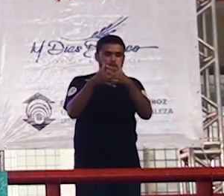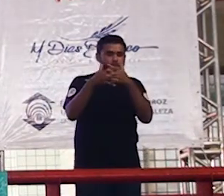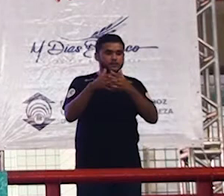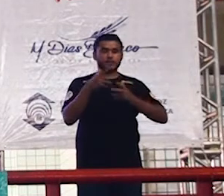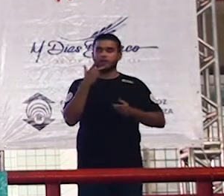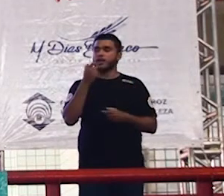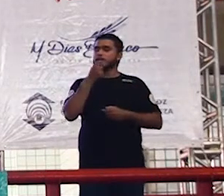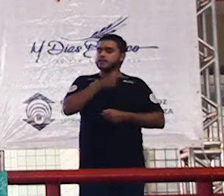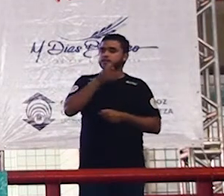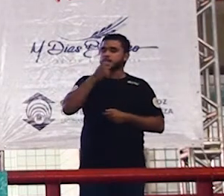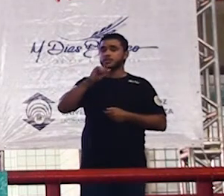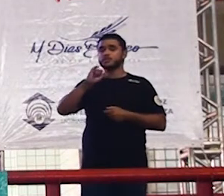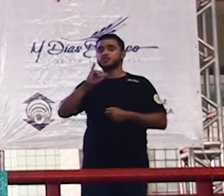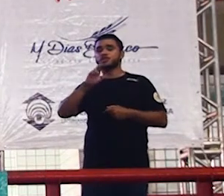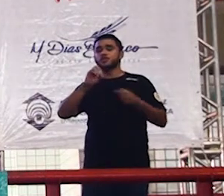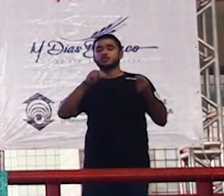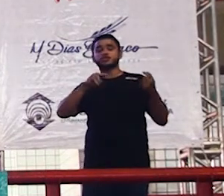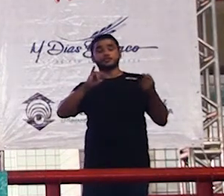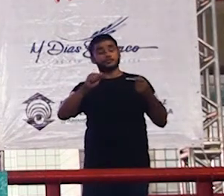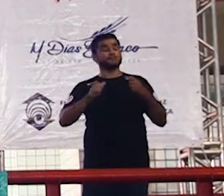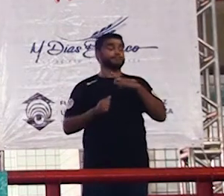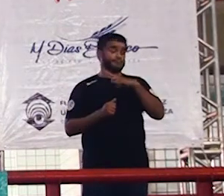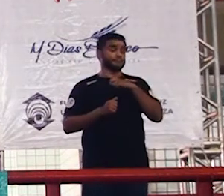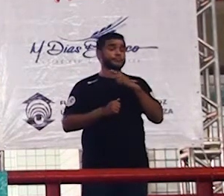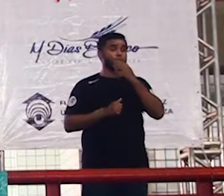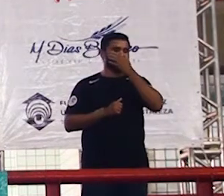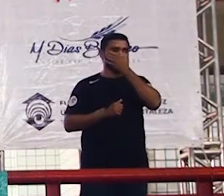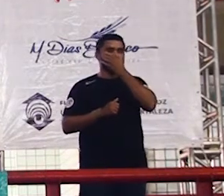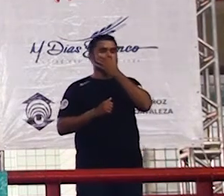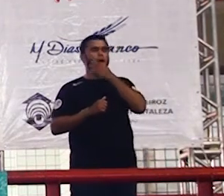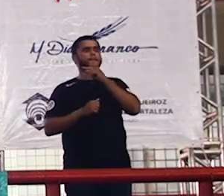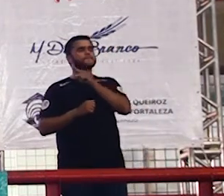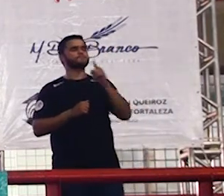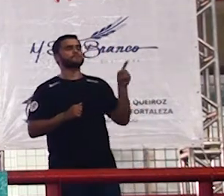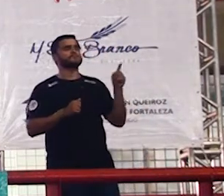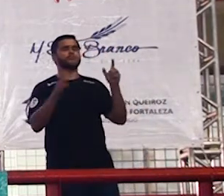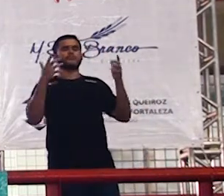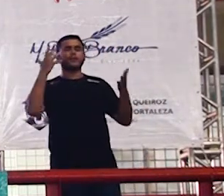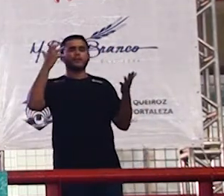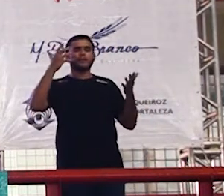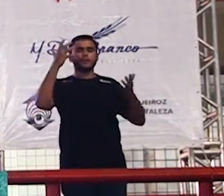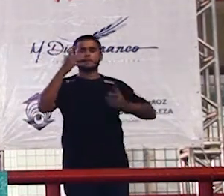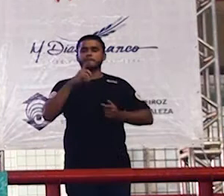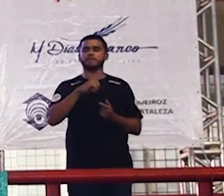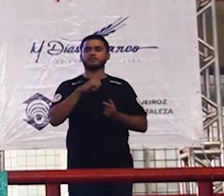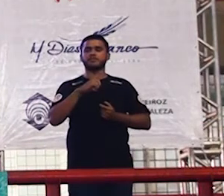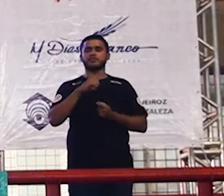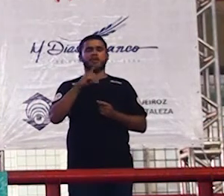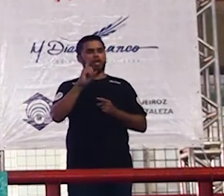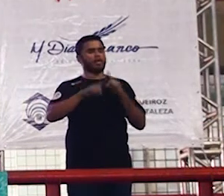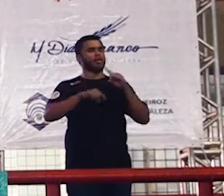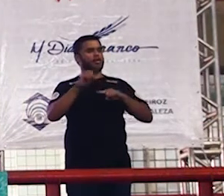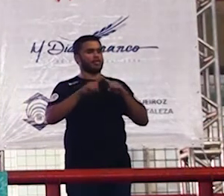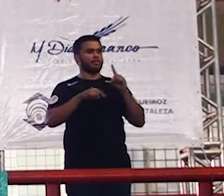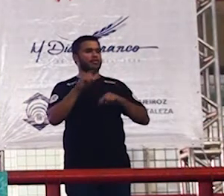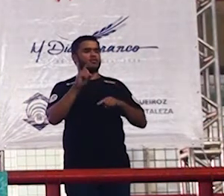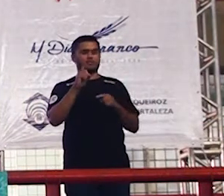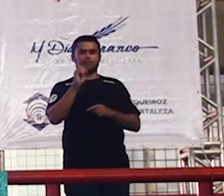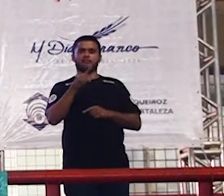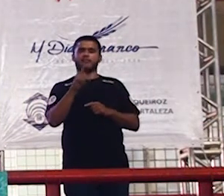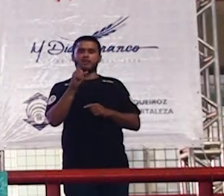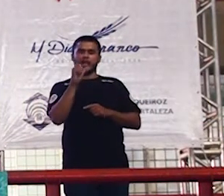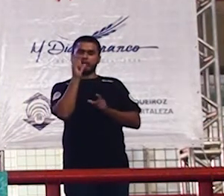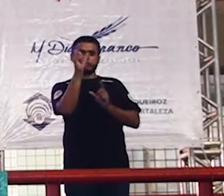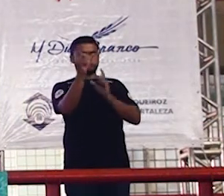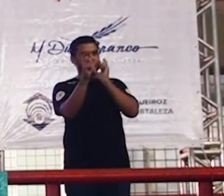ser irônico. Percebam que muitas músicas, normalmente as músicas mais imorais,